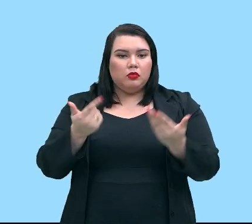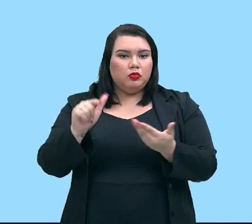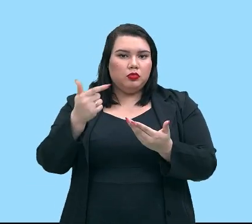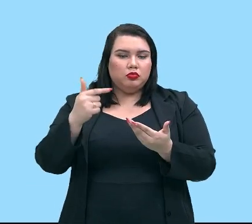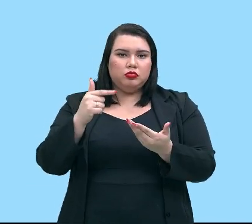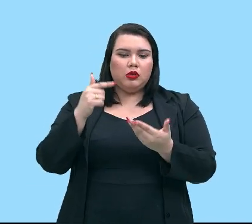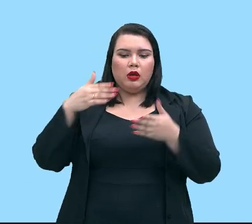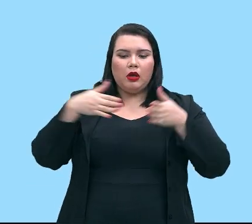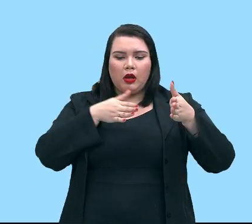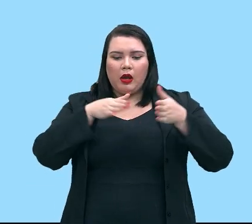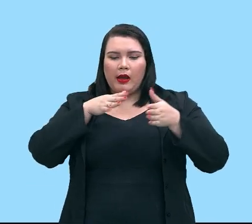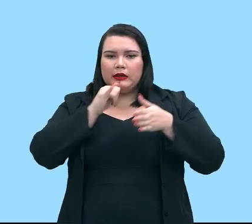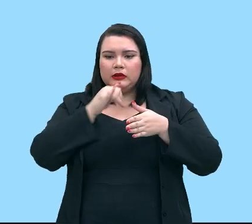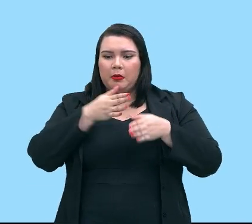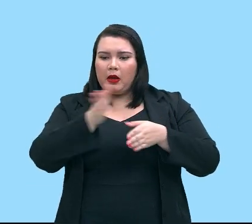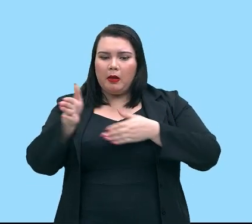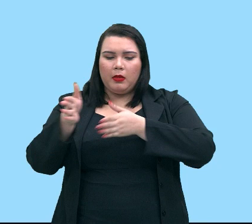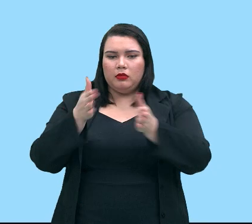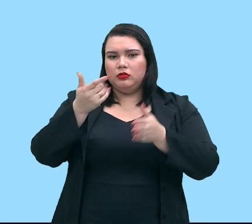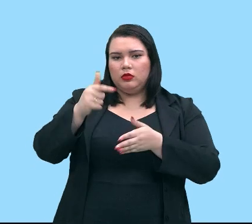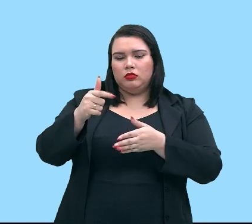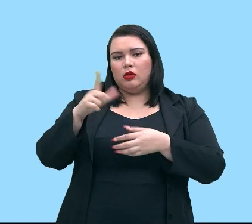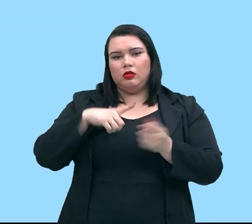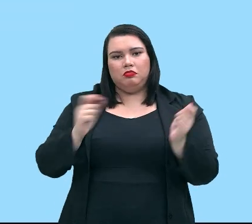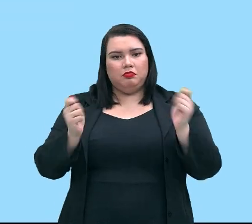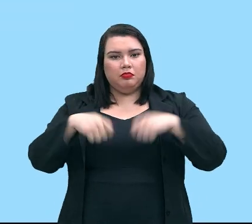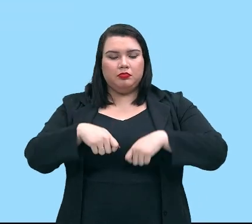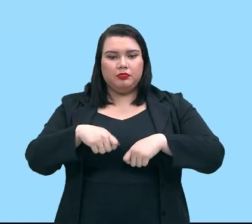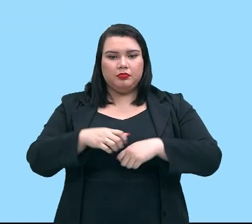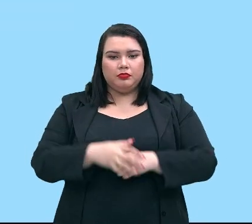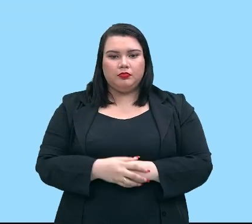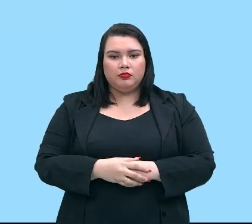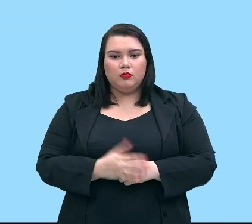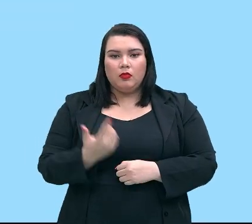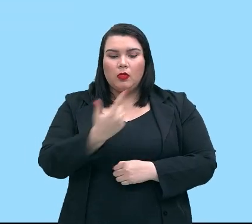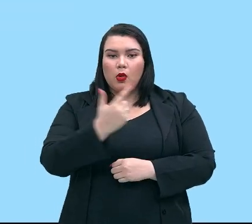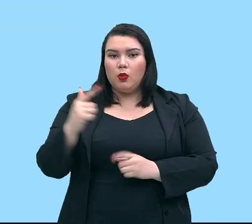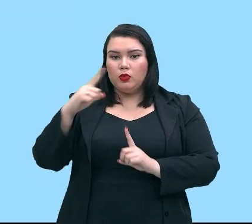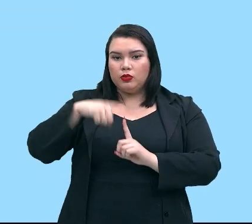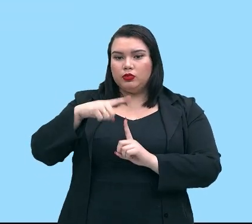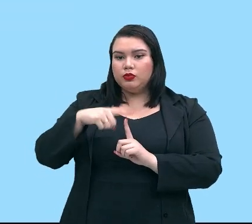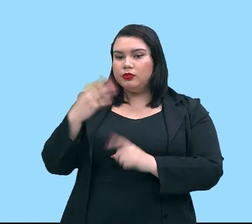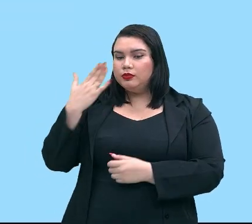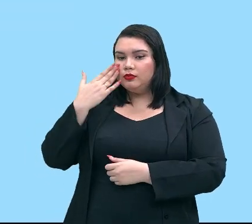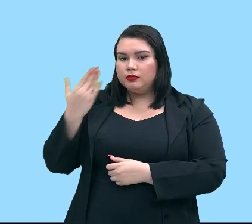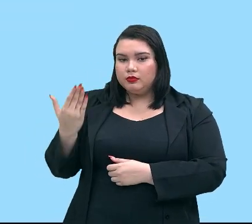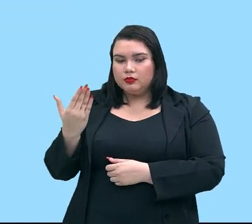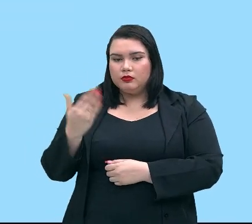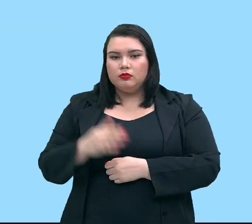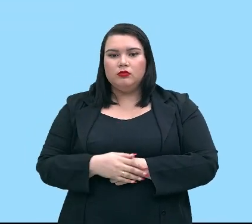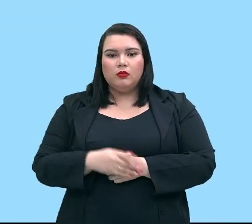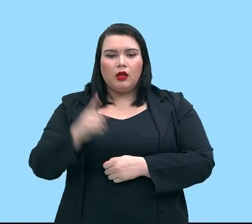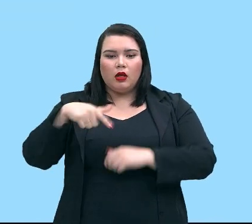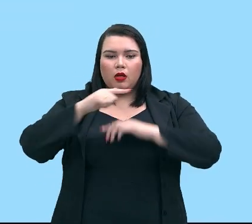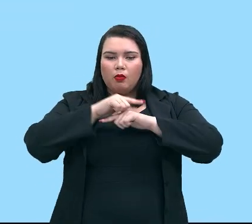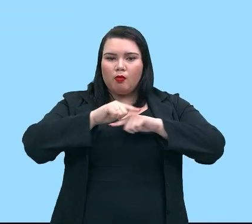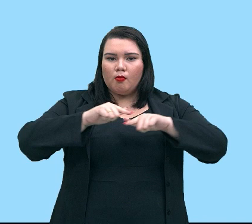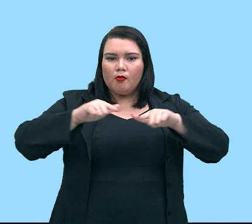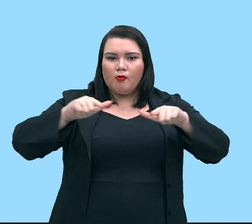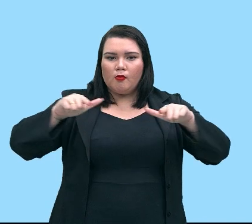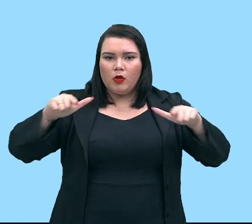grandes desvios, sendo resistente à erosão fluvial. Canal meandrante, comum em terrenos planos com